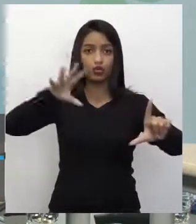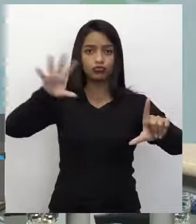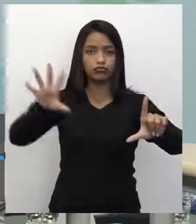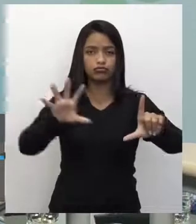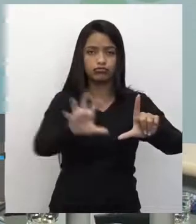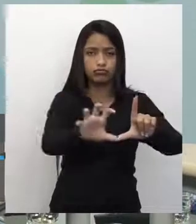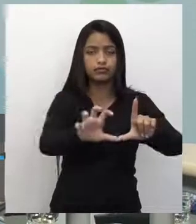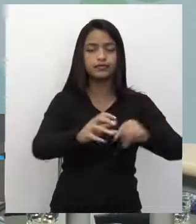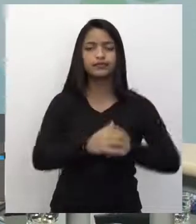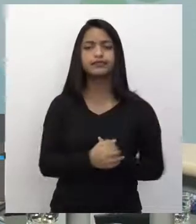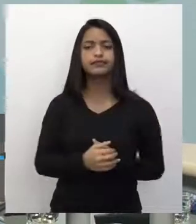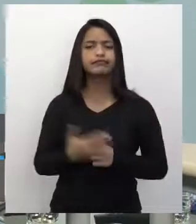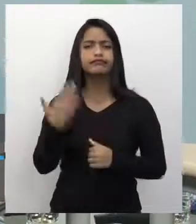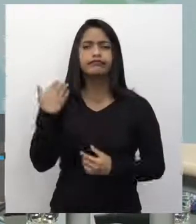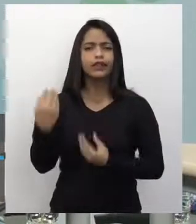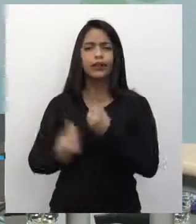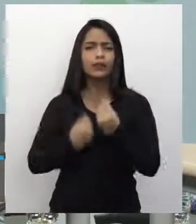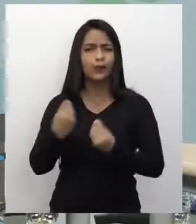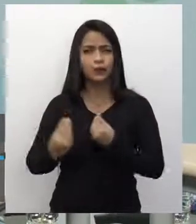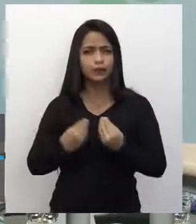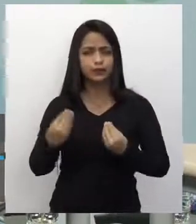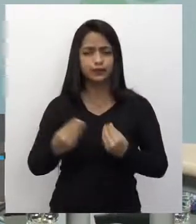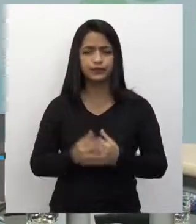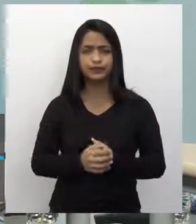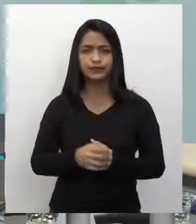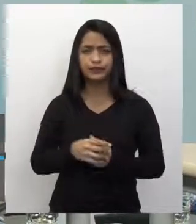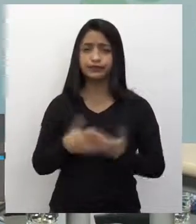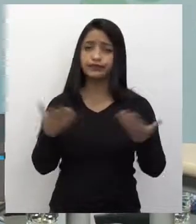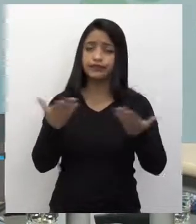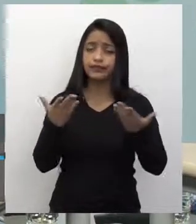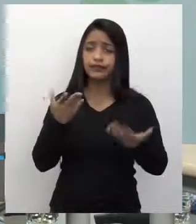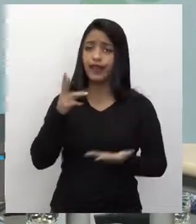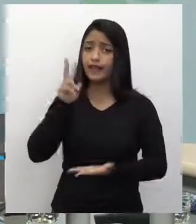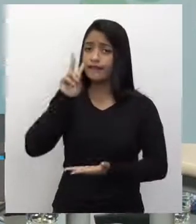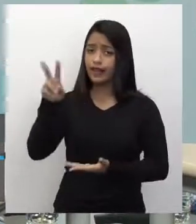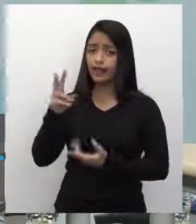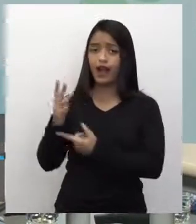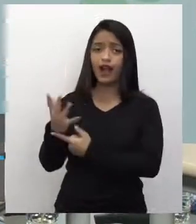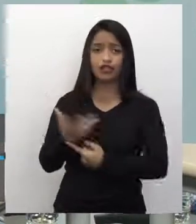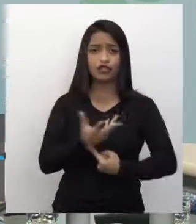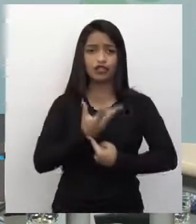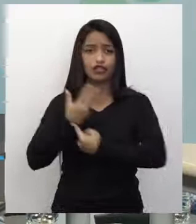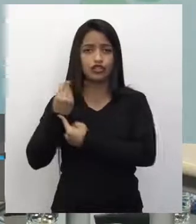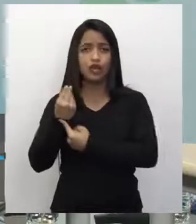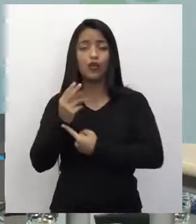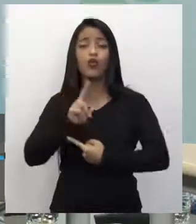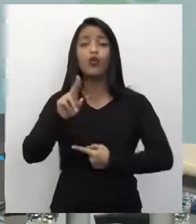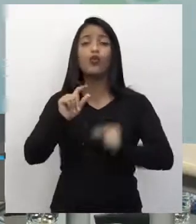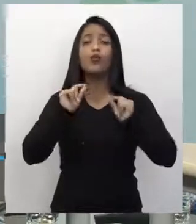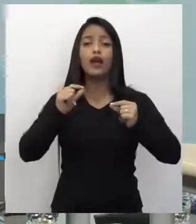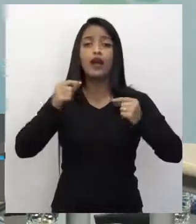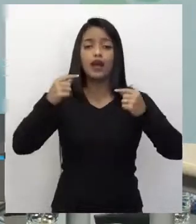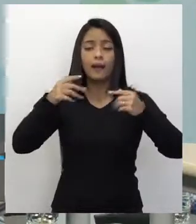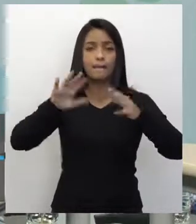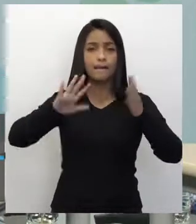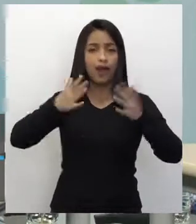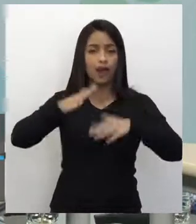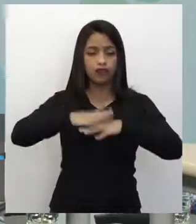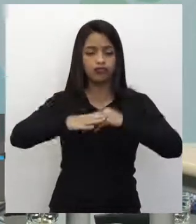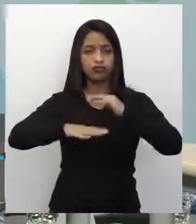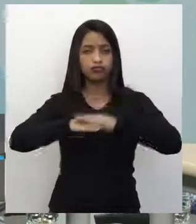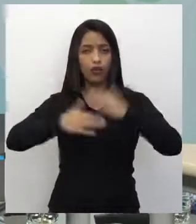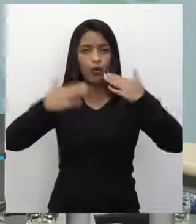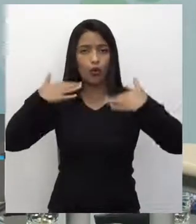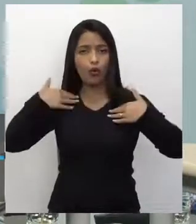de Sombras? Diferentemente aí, que a gente vê que os nossos artistas, eles utilizam as mãos e o corpo, né? O Teatro de